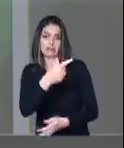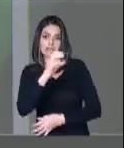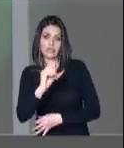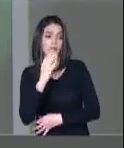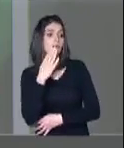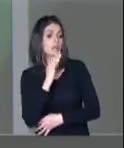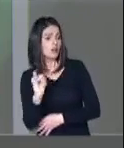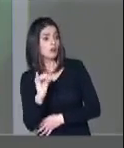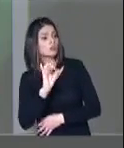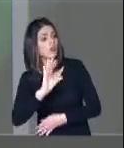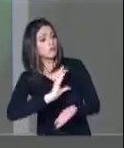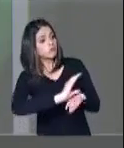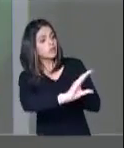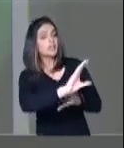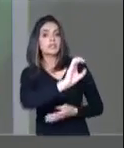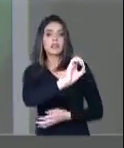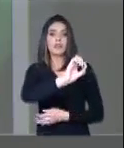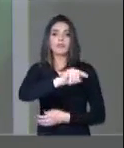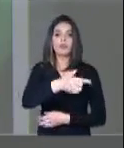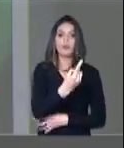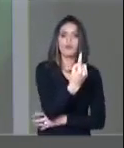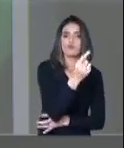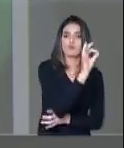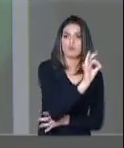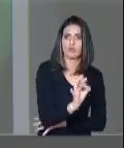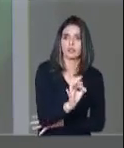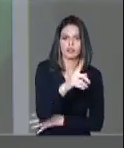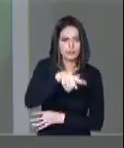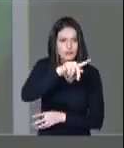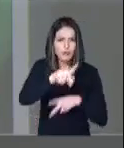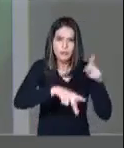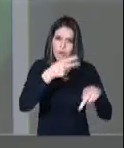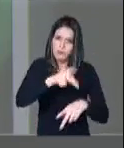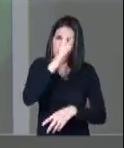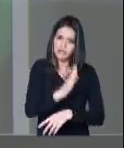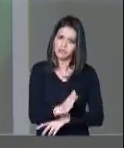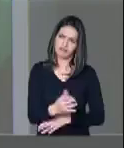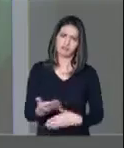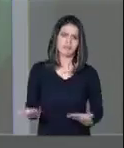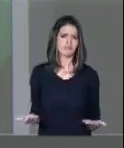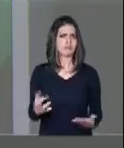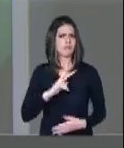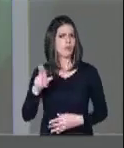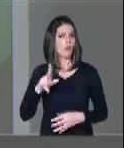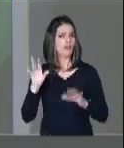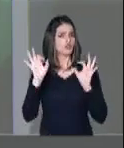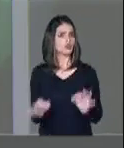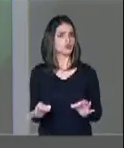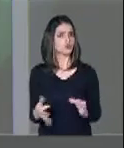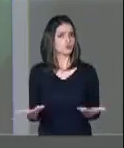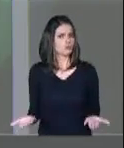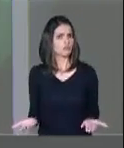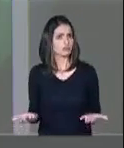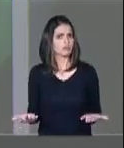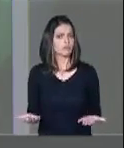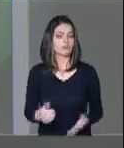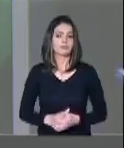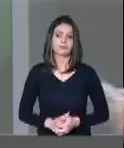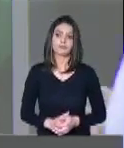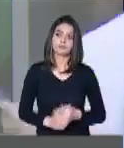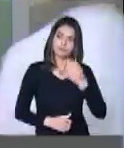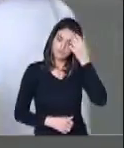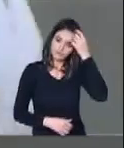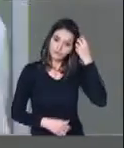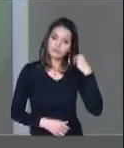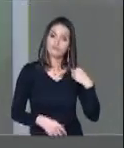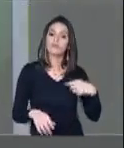R$70 bilhões para 0,1% dos brasileiros? Eu não acho. E é isso que a gente está discutindo. E a outra